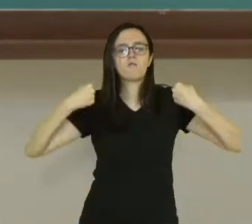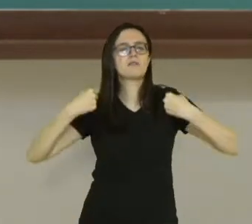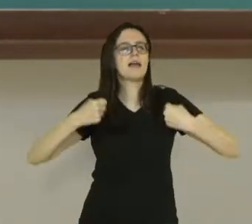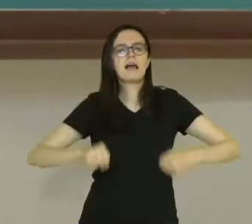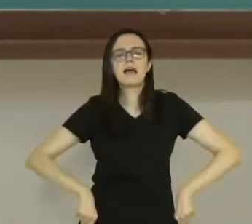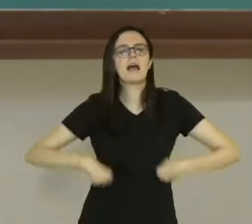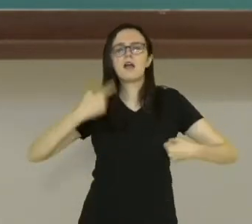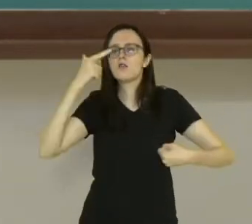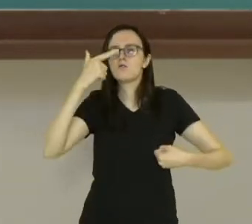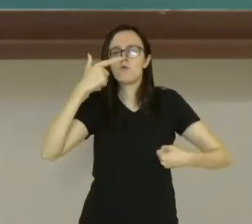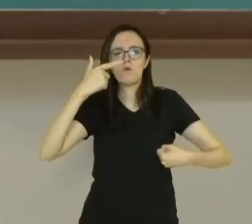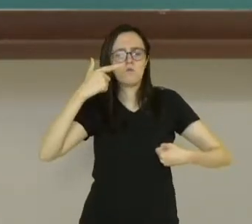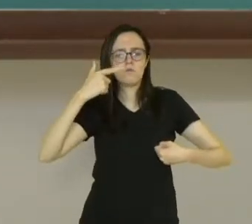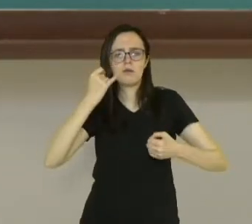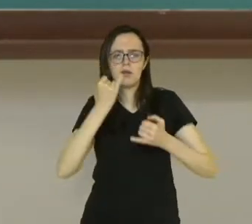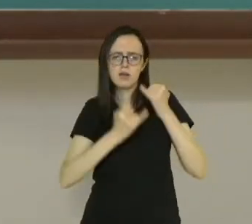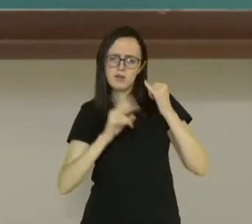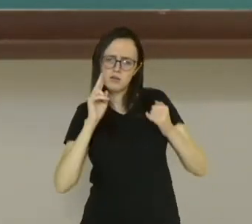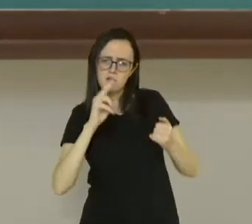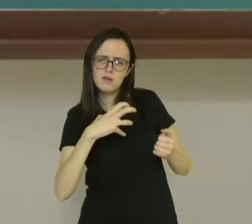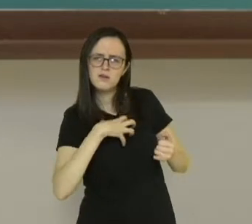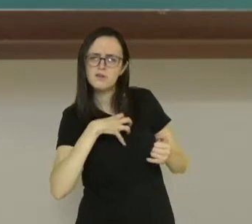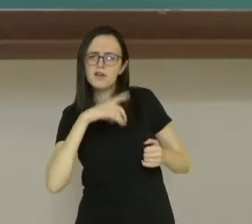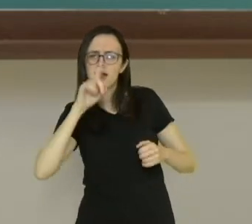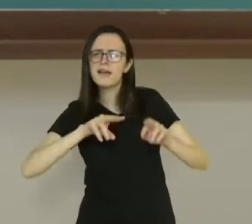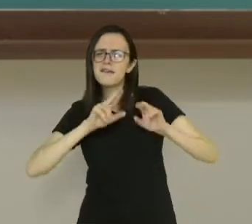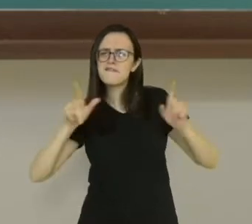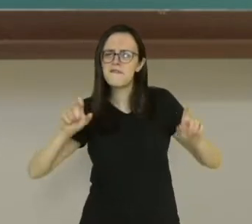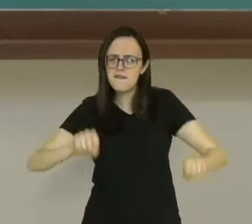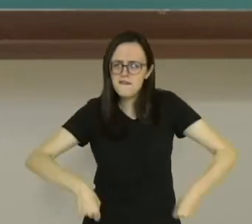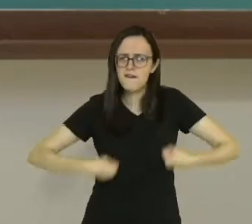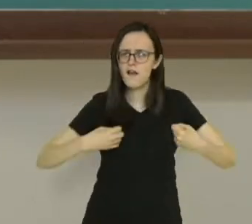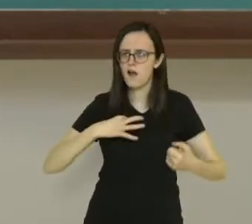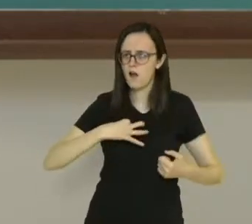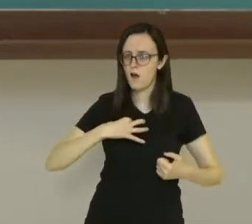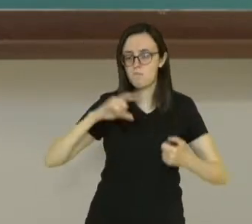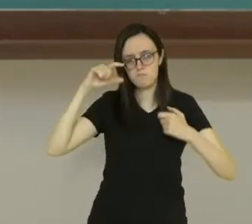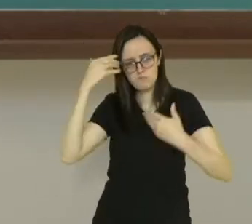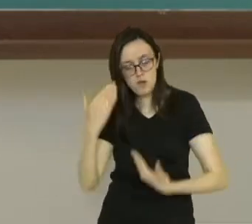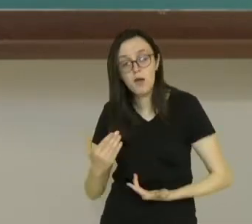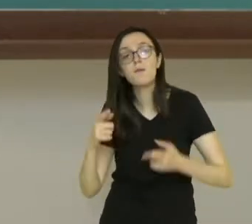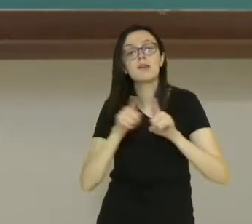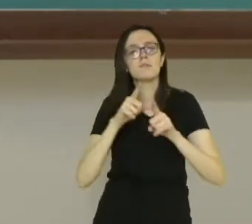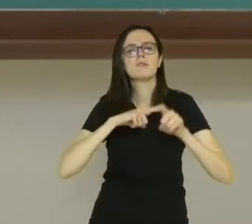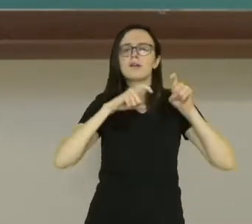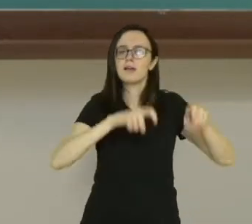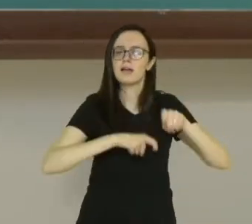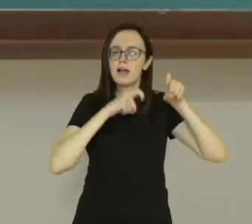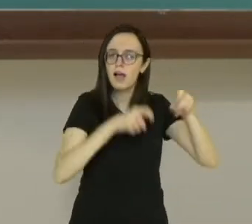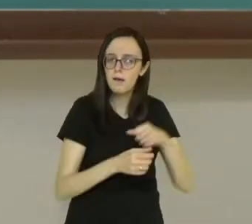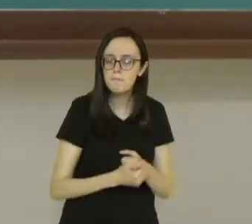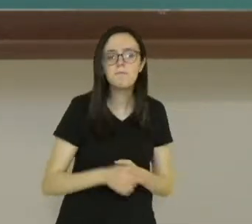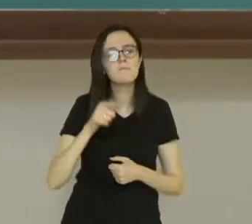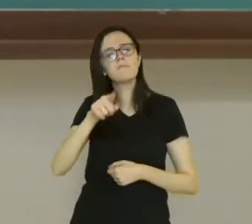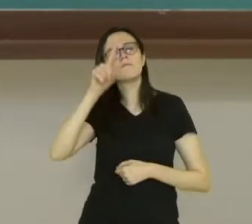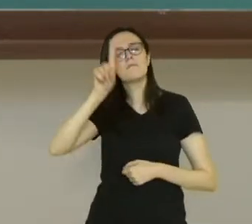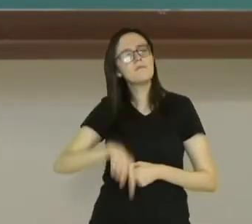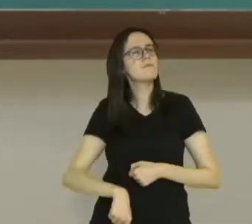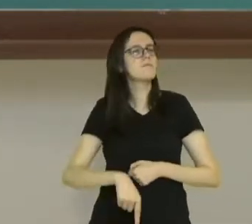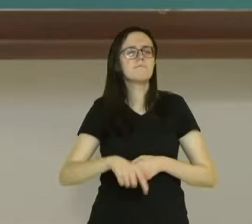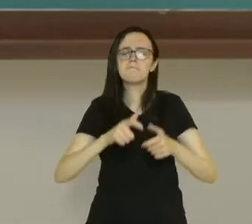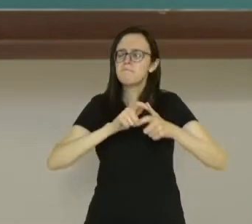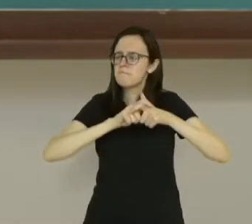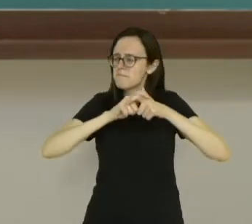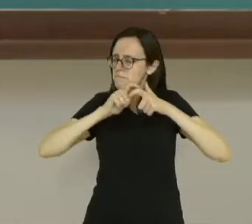uma costura que lembravam culottes, que eram o que os nobres utilizavam, e os camponeses. Essa era a grande